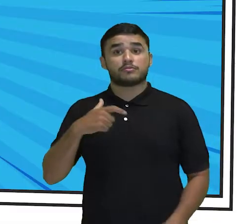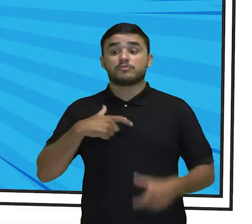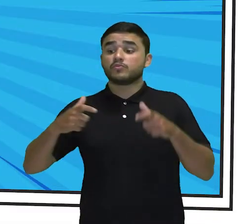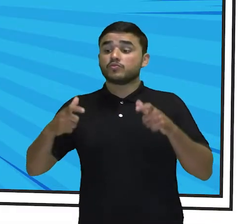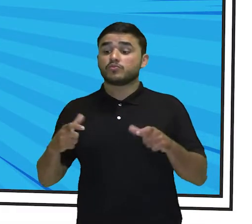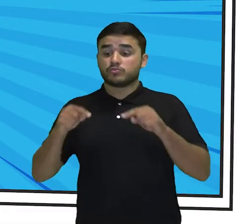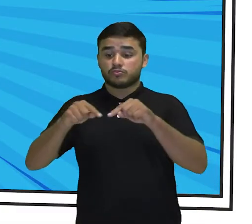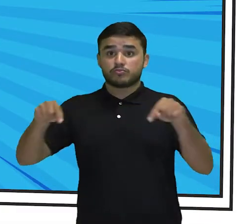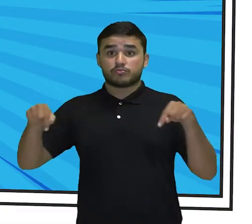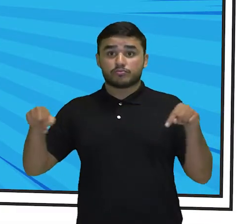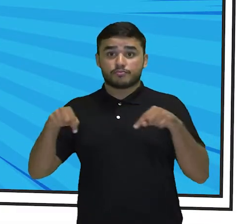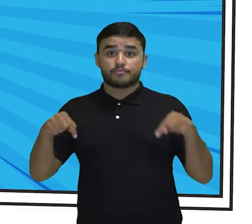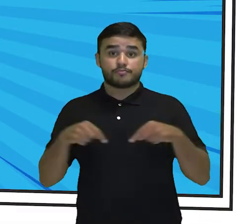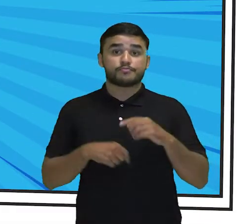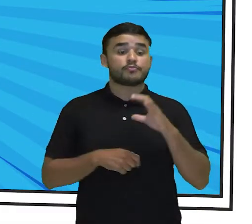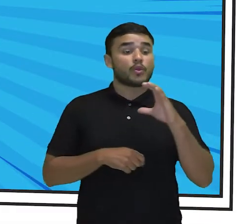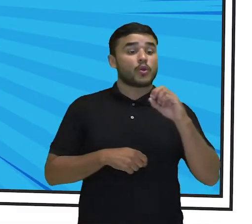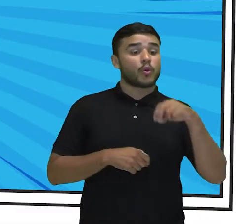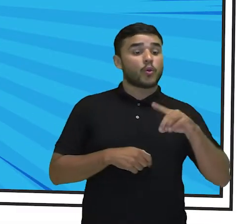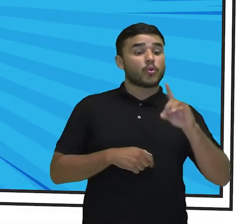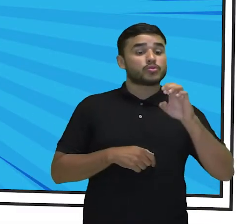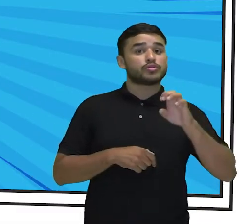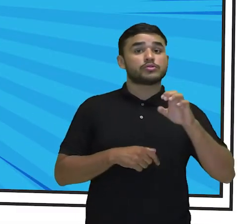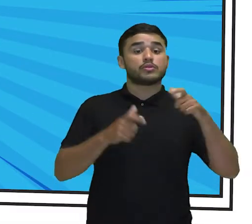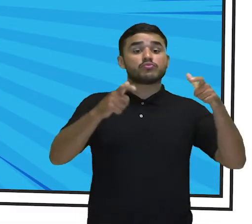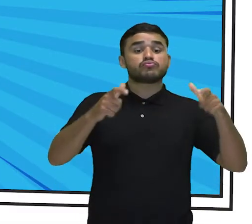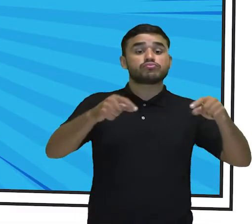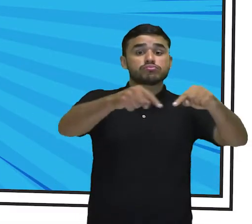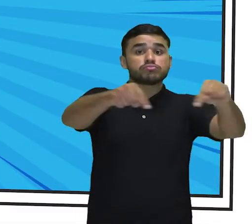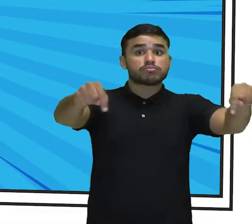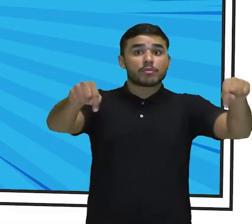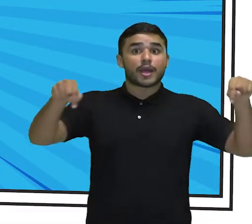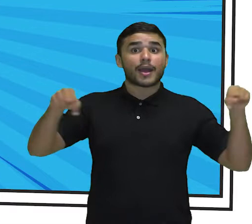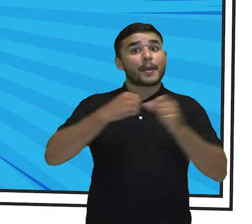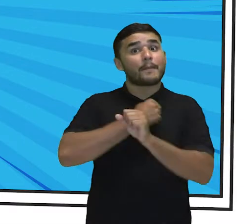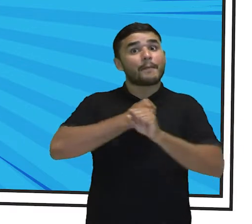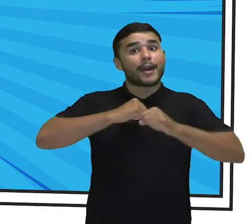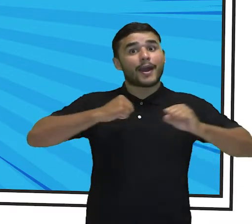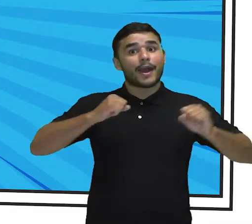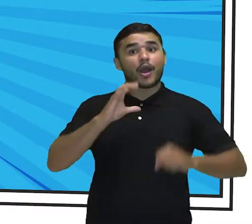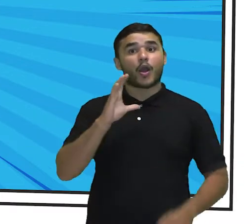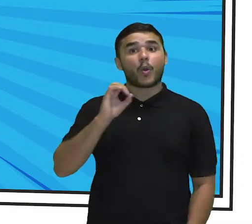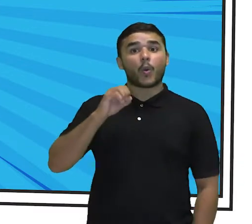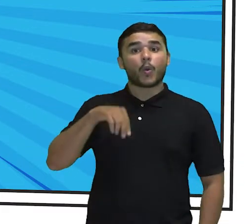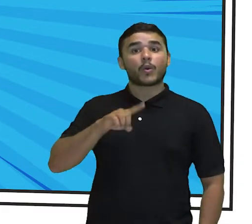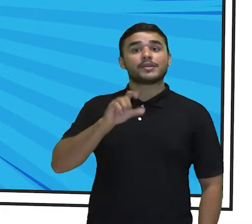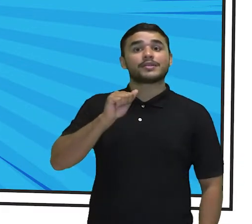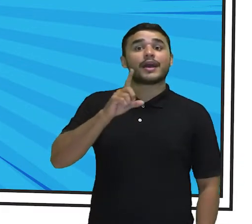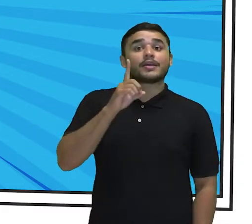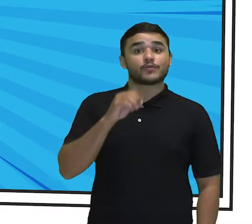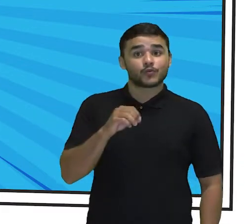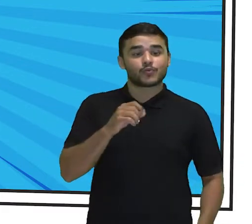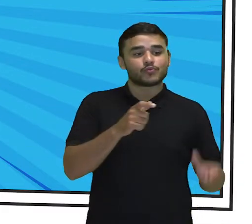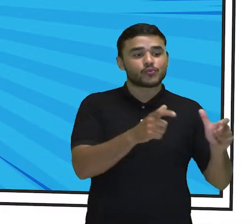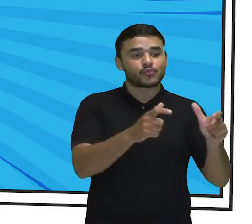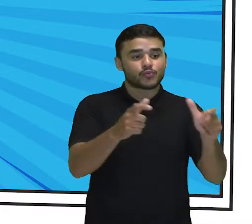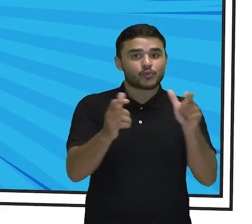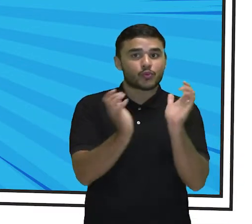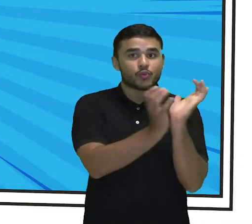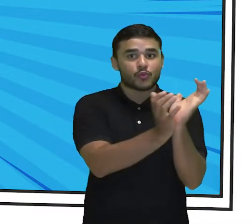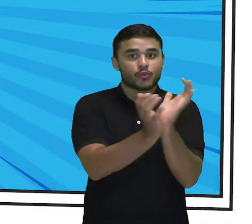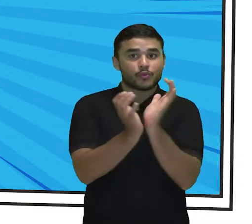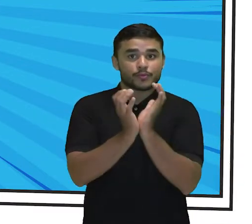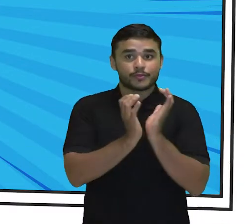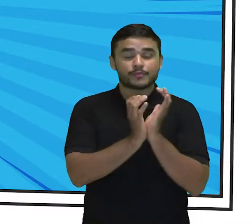um condado. E a partir daí que cada terra vai sendo dominada, cada pessoa vai tendo um